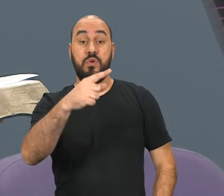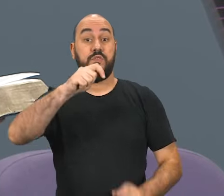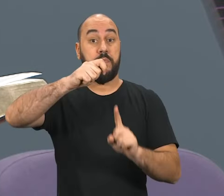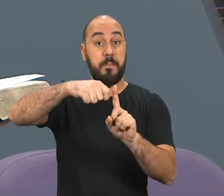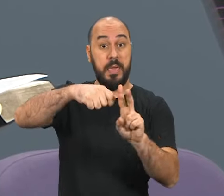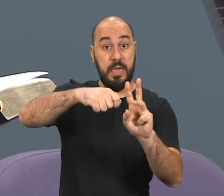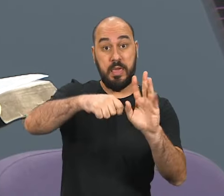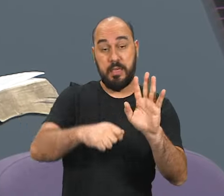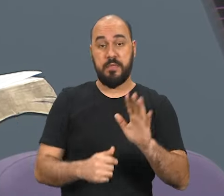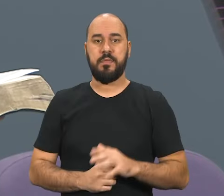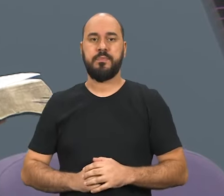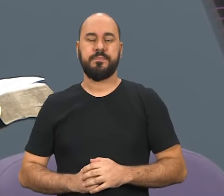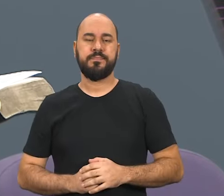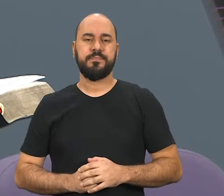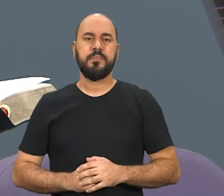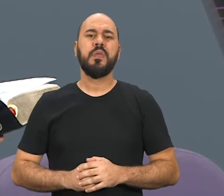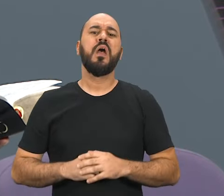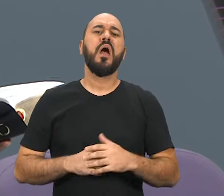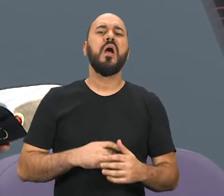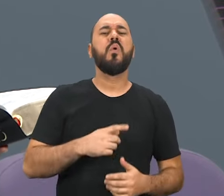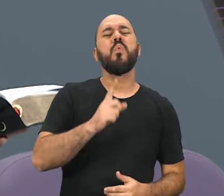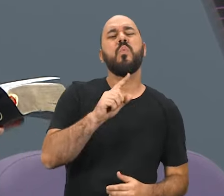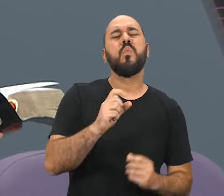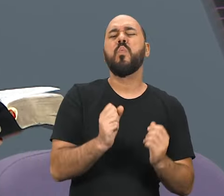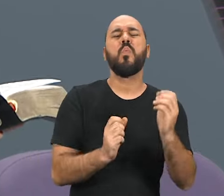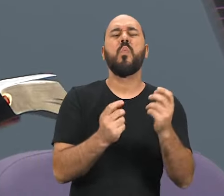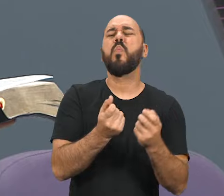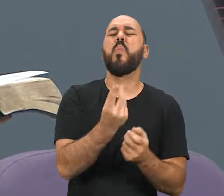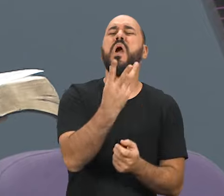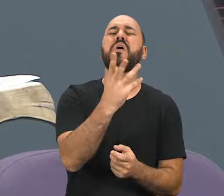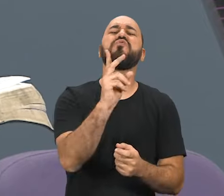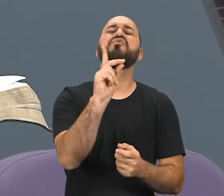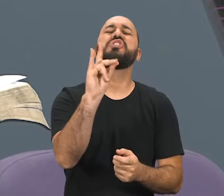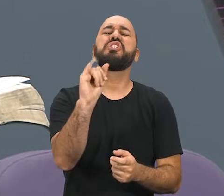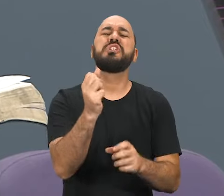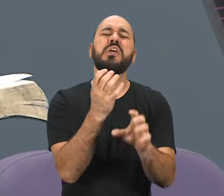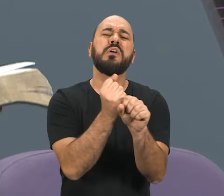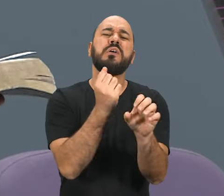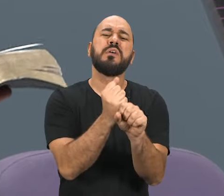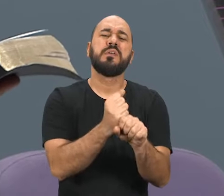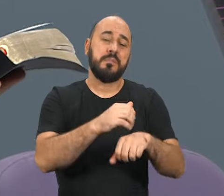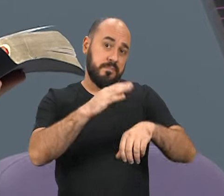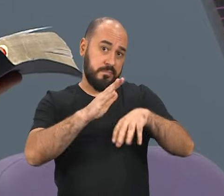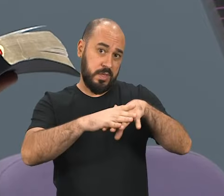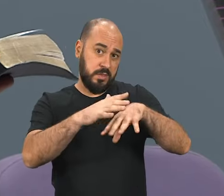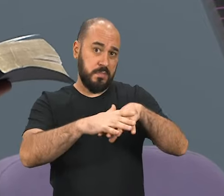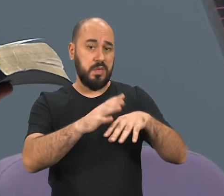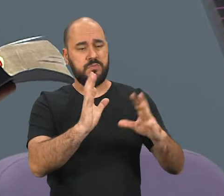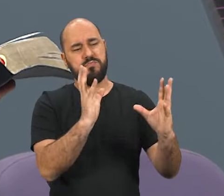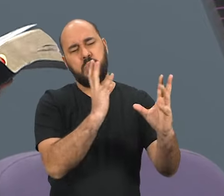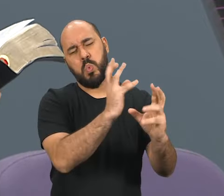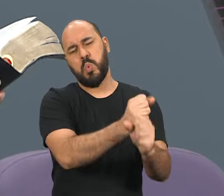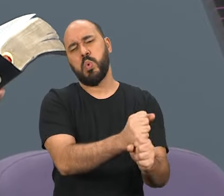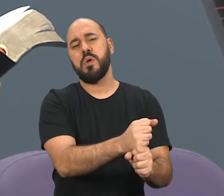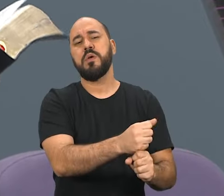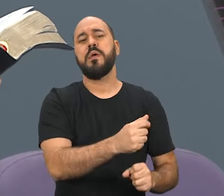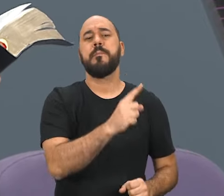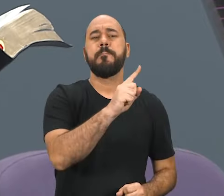meses, vezes 30 dias cada mês, vai dar 1.260 dias. Se você pegar os 1.260 dias